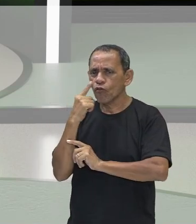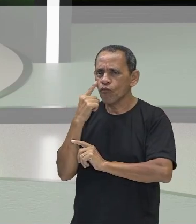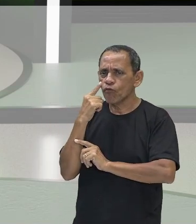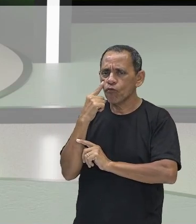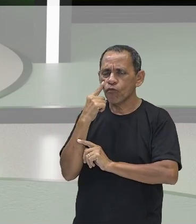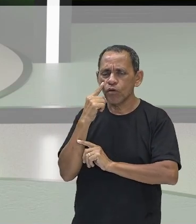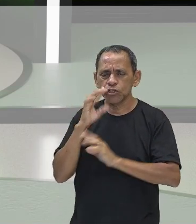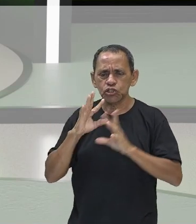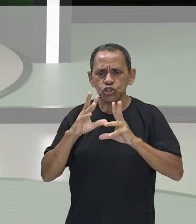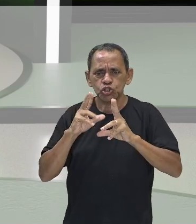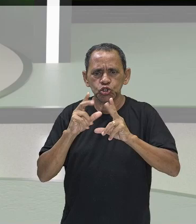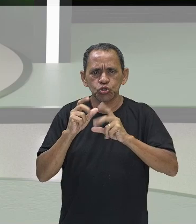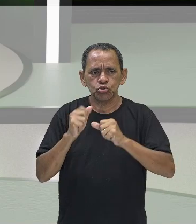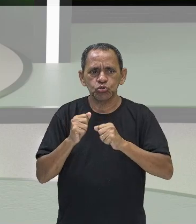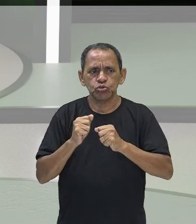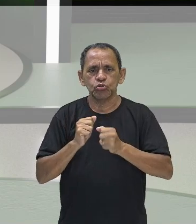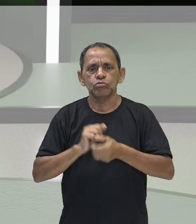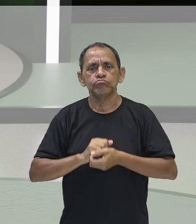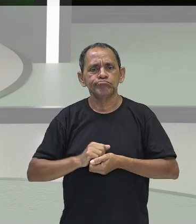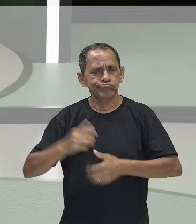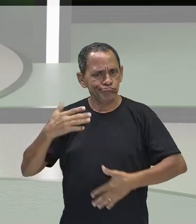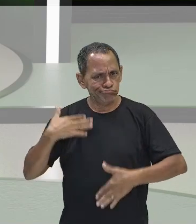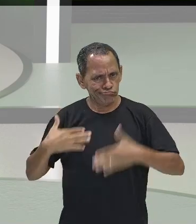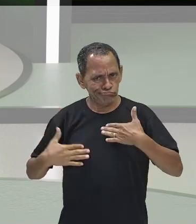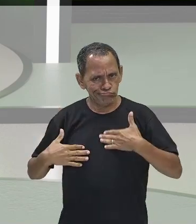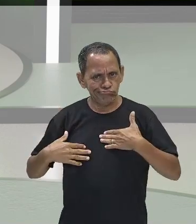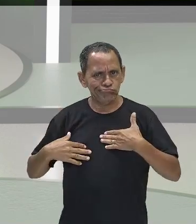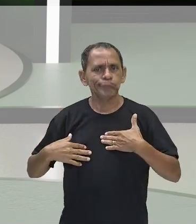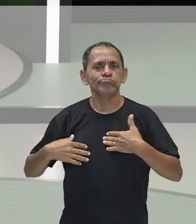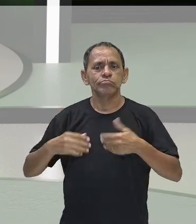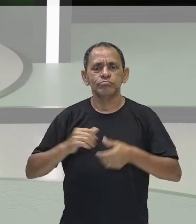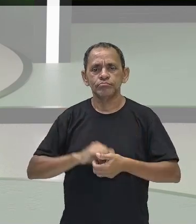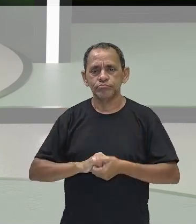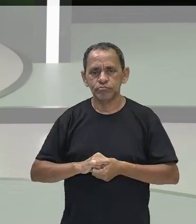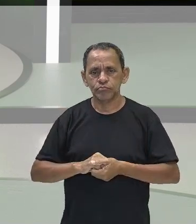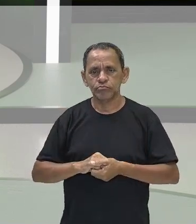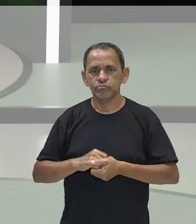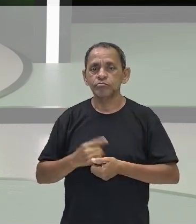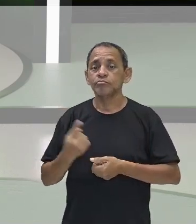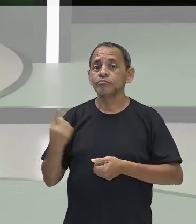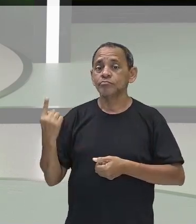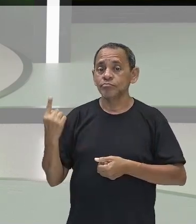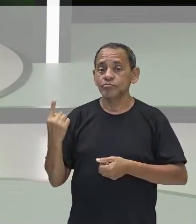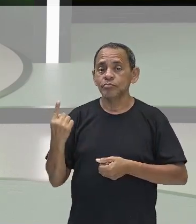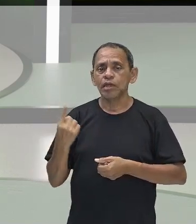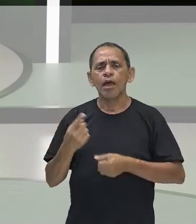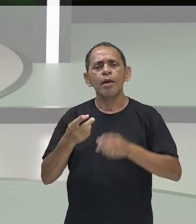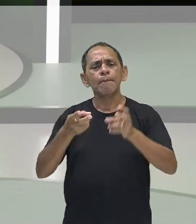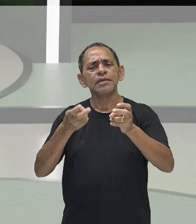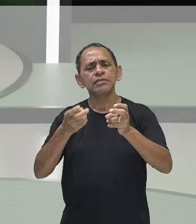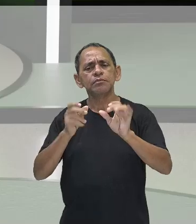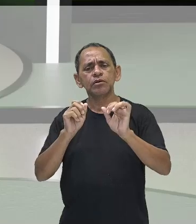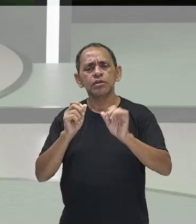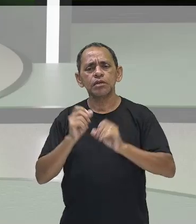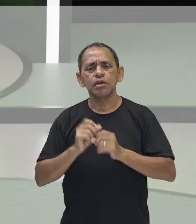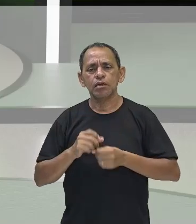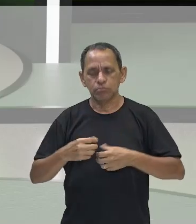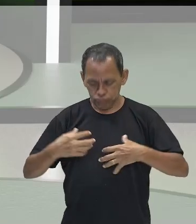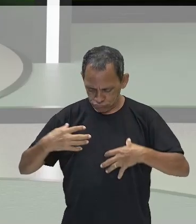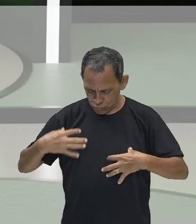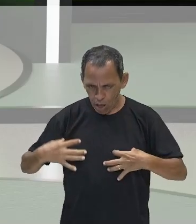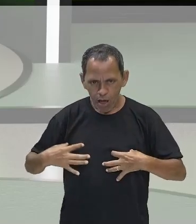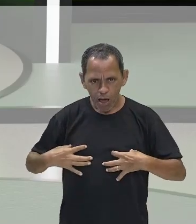toda uma parte, né, do corpo humano, e lá ao centro, ó, vocês estão vendo aí ao centro, entre os